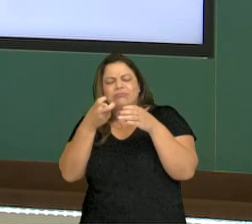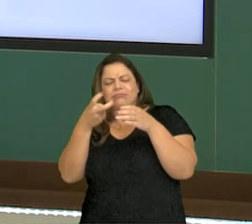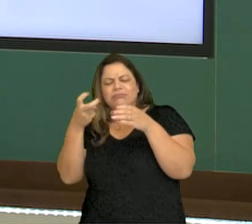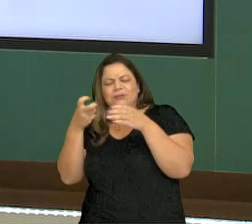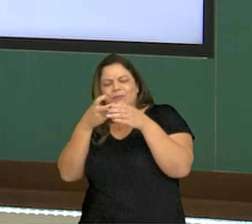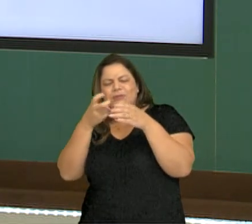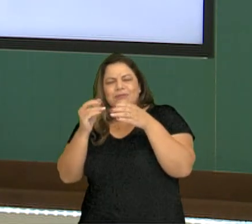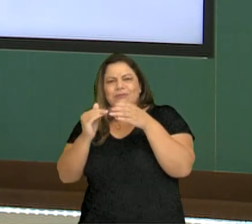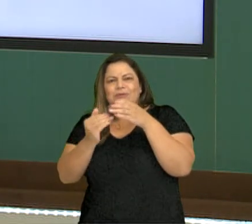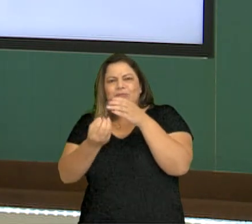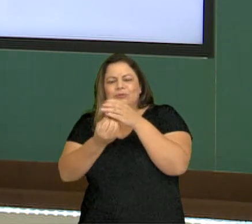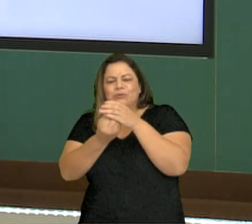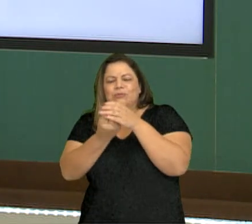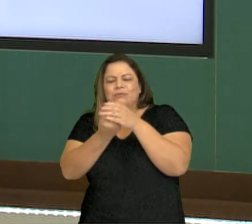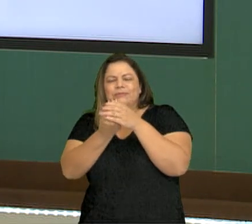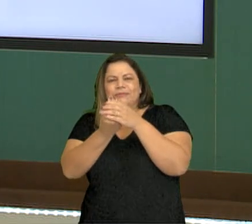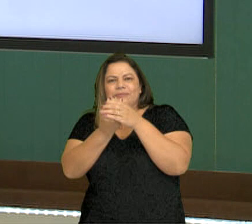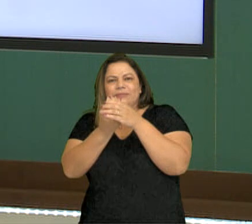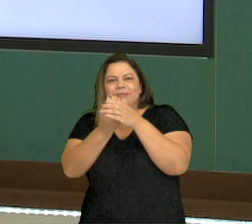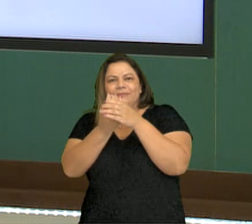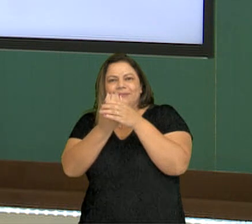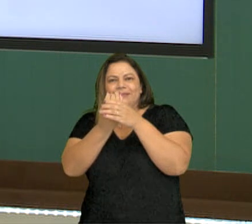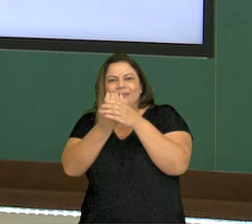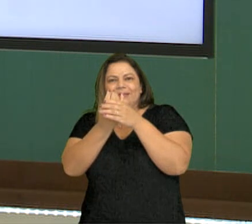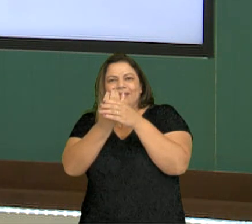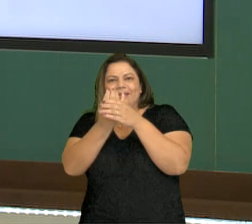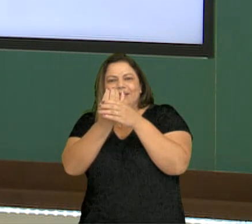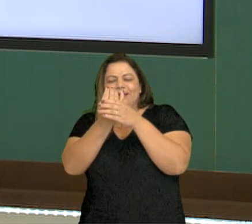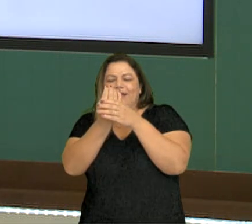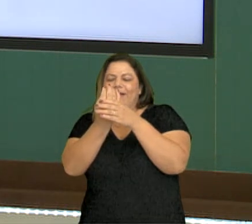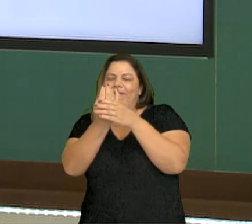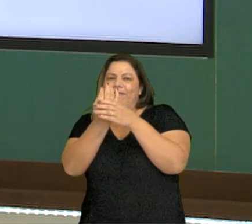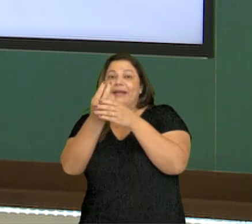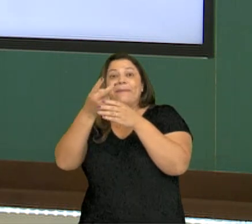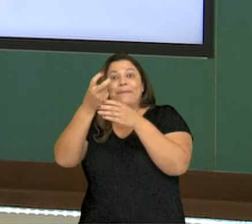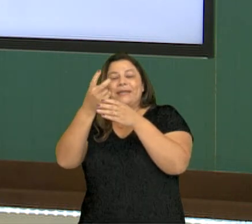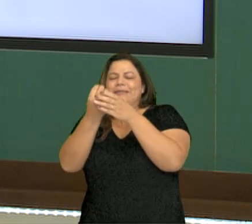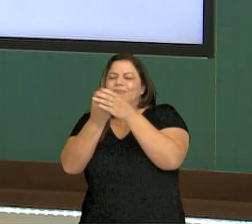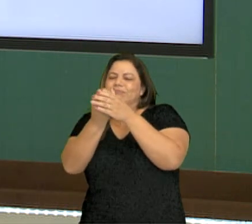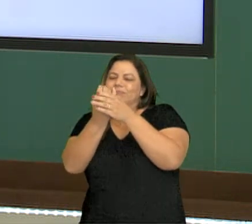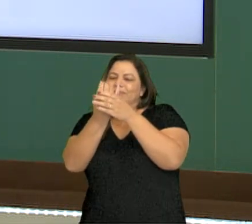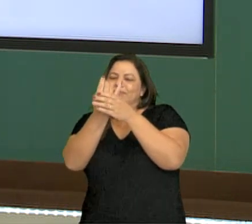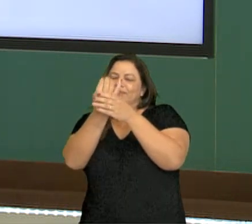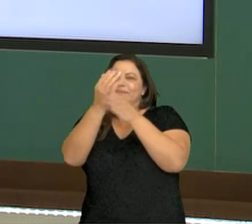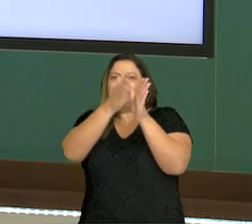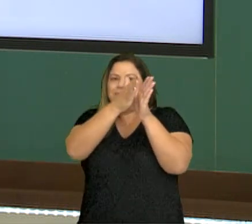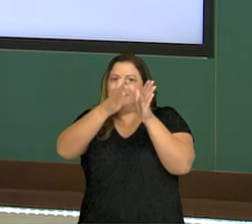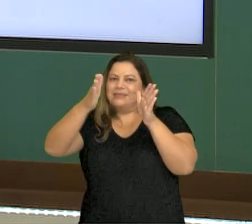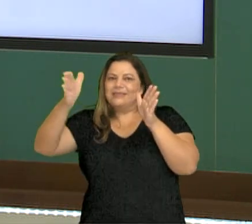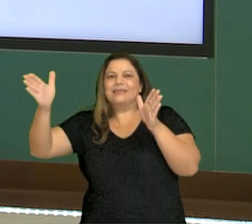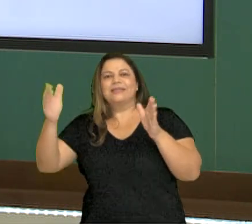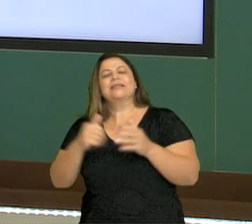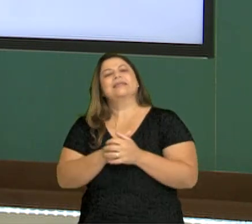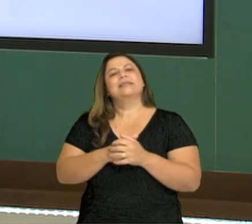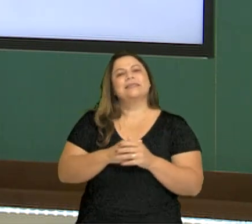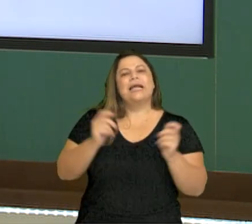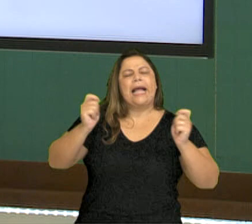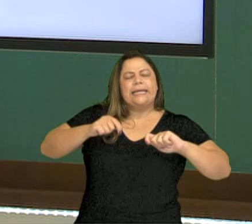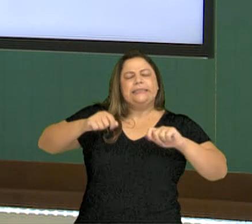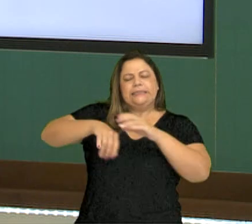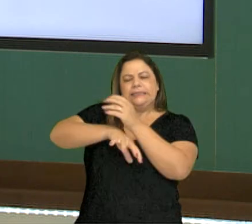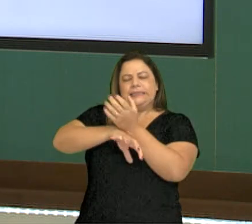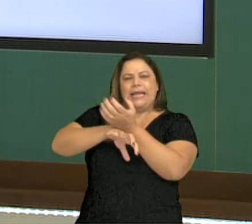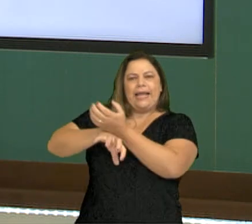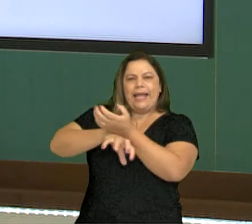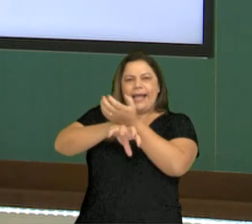observando o desenvolvimento ao longo dos dias. Você vai perceber esses estágios, né? As primeiras raízes,